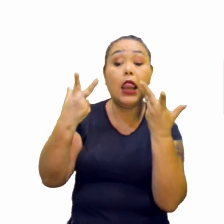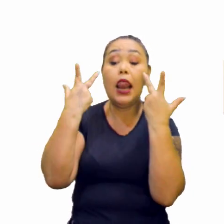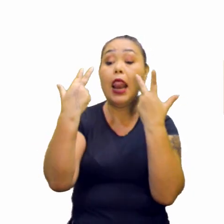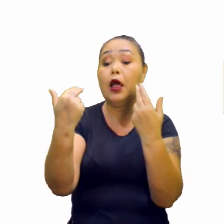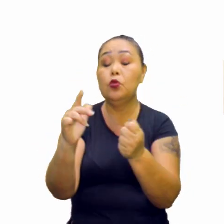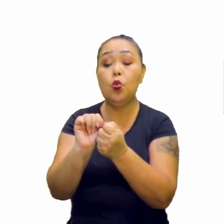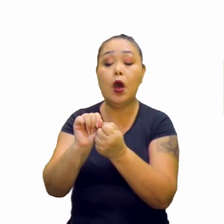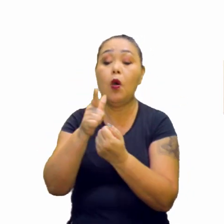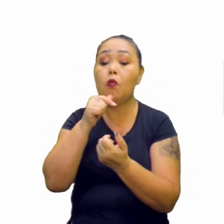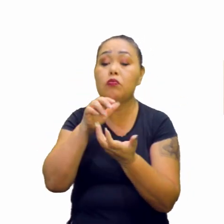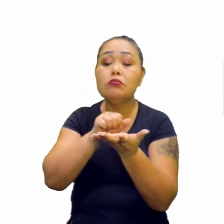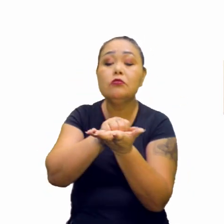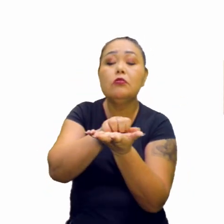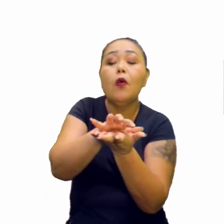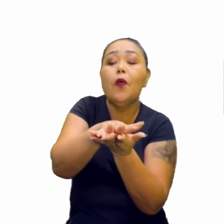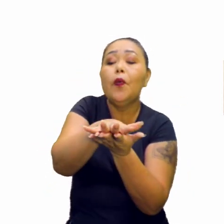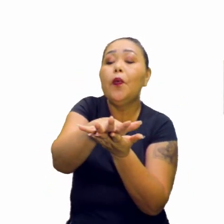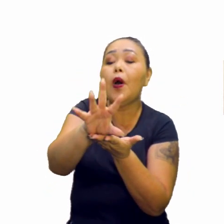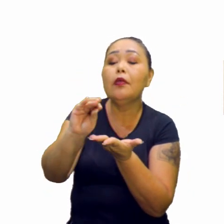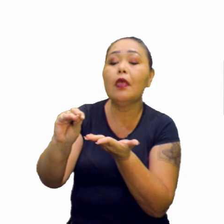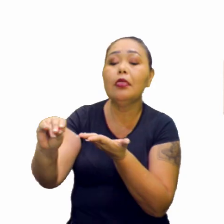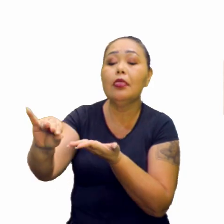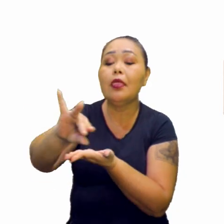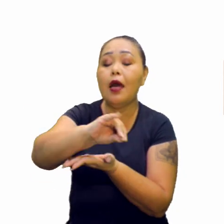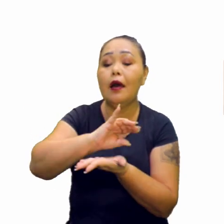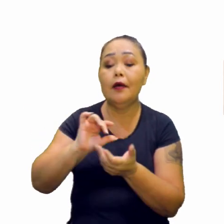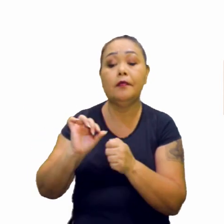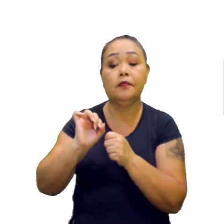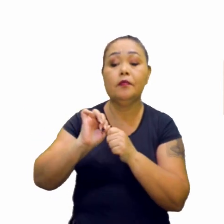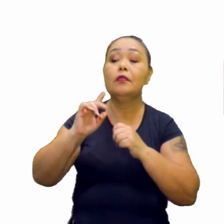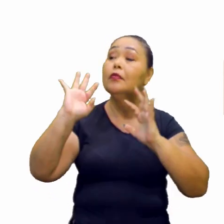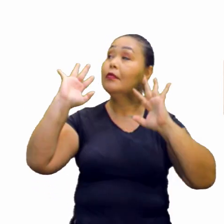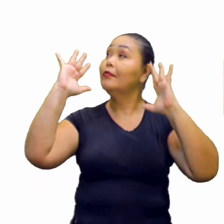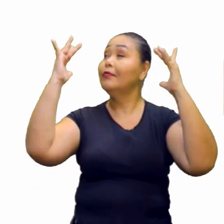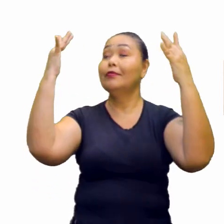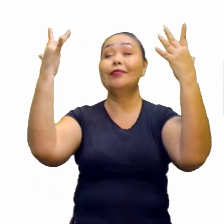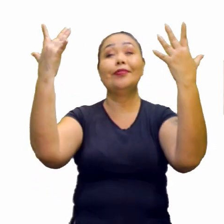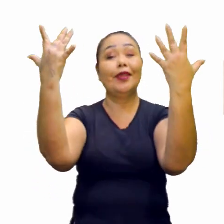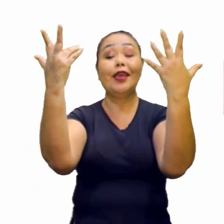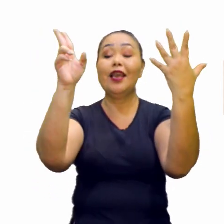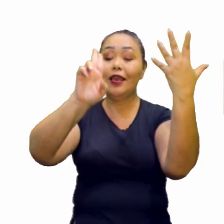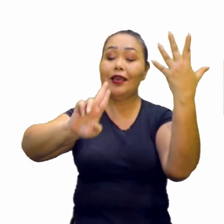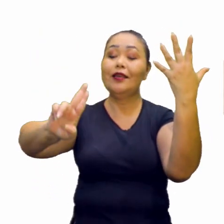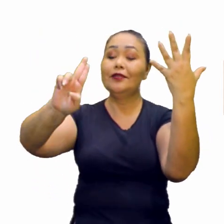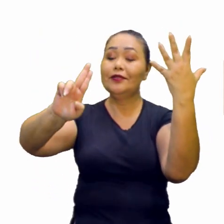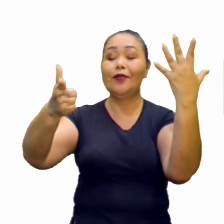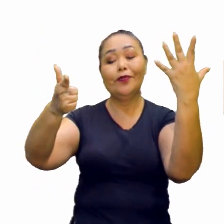aí tem os exemplares das florestas que fazem o processo de reposição.